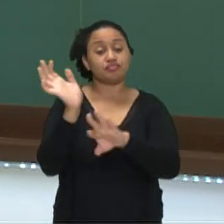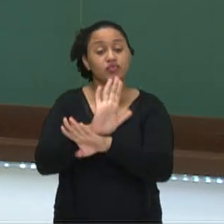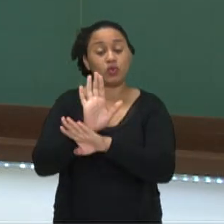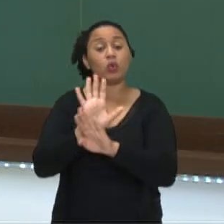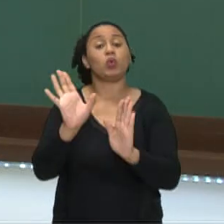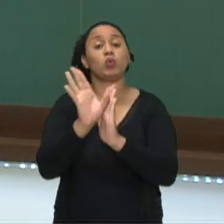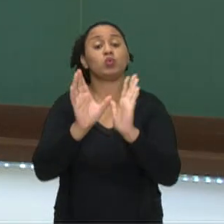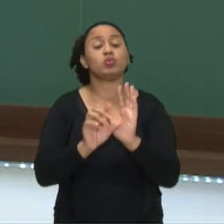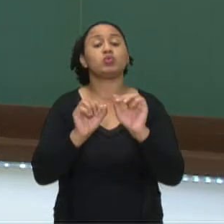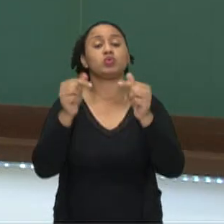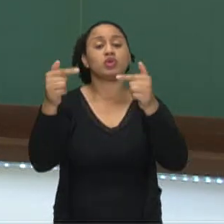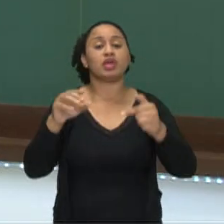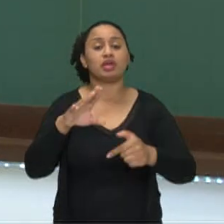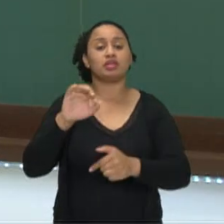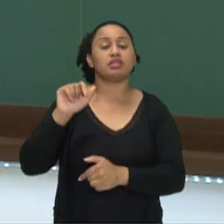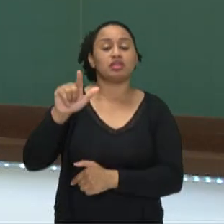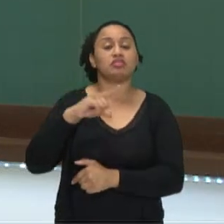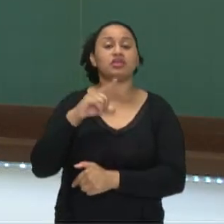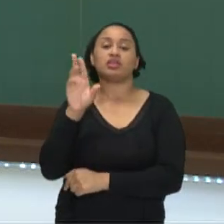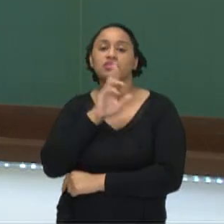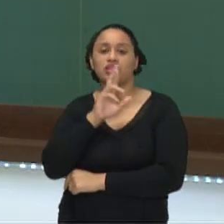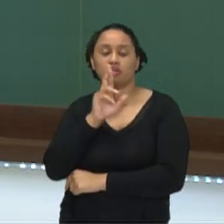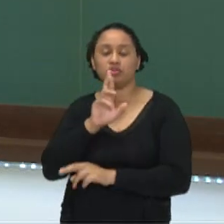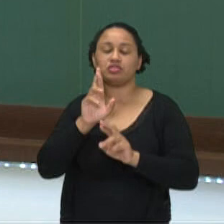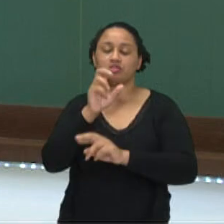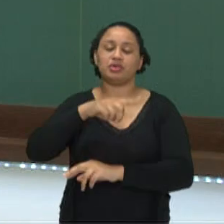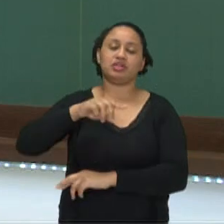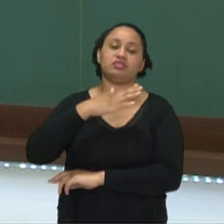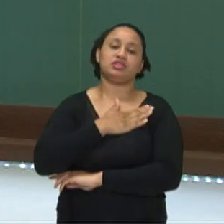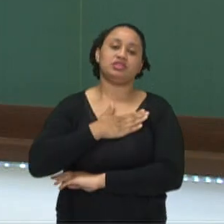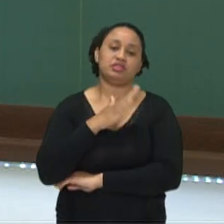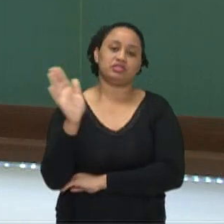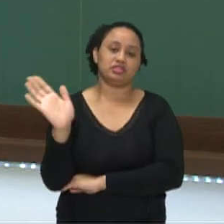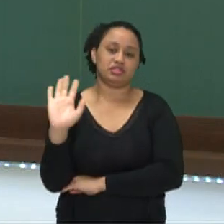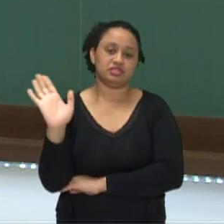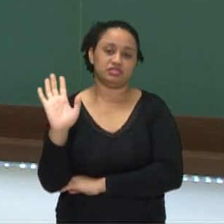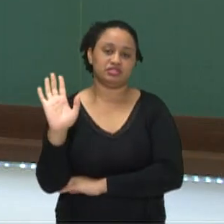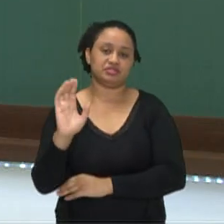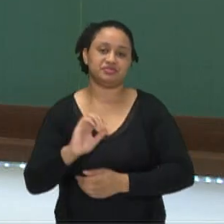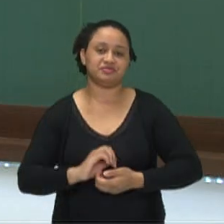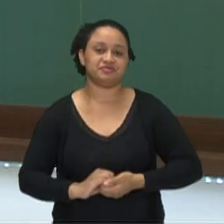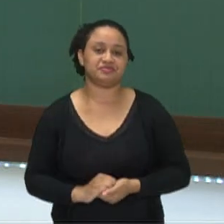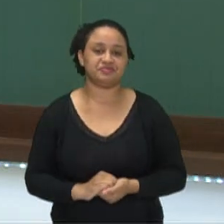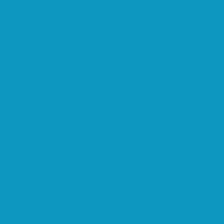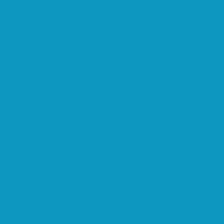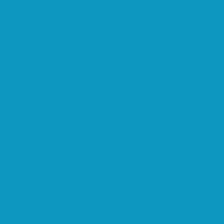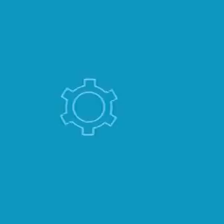nós falamos sobre a Guerra Civil Russa. Espero que vocês tenham gostado. Até breve!